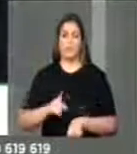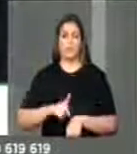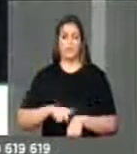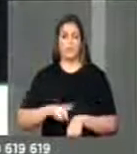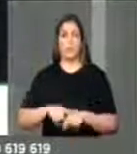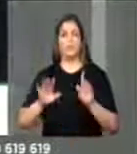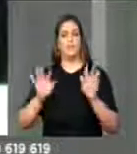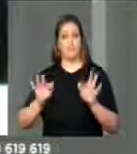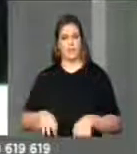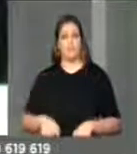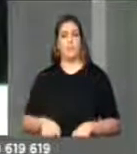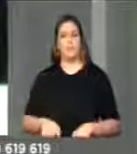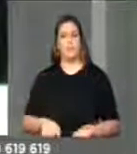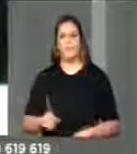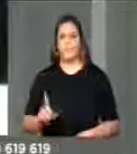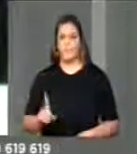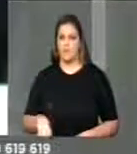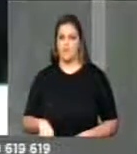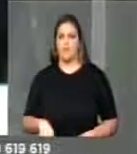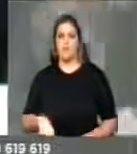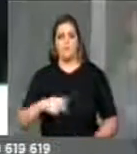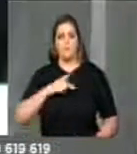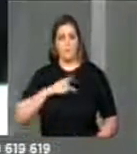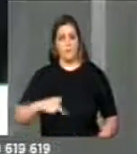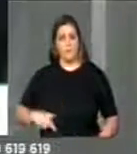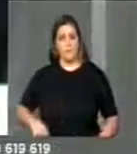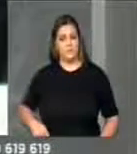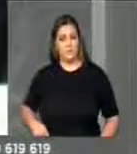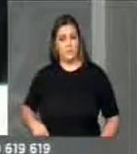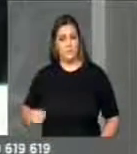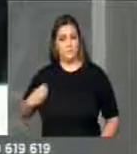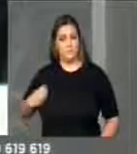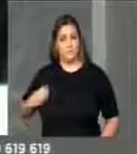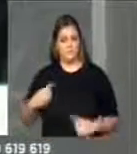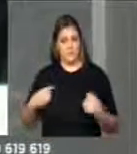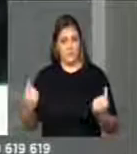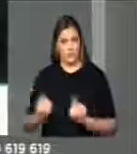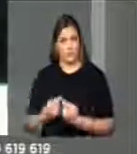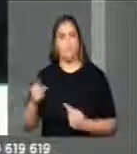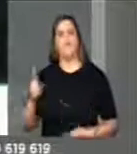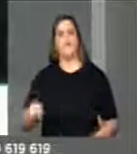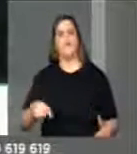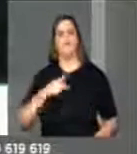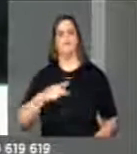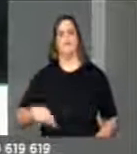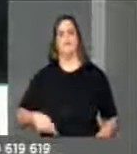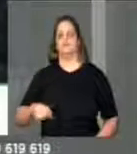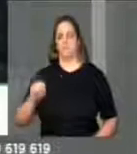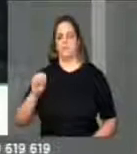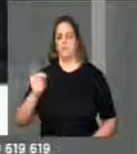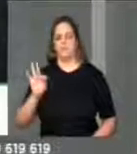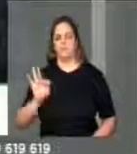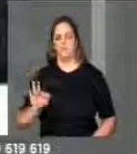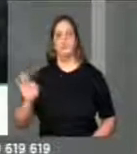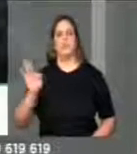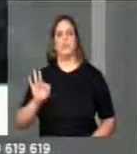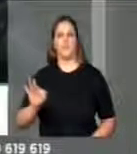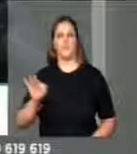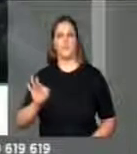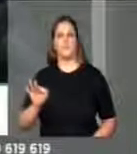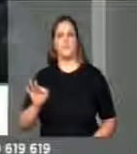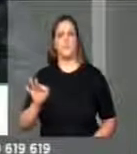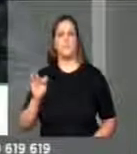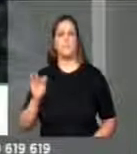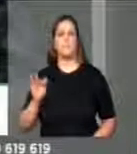com a sessão presidida pelo presidente do Supremo Tribunal Federal, com a sessão onde a